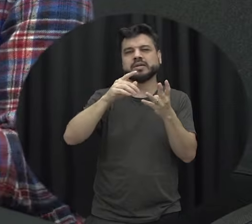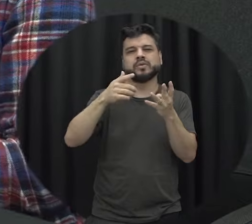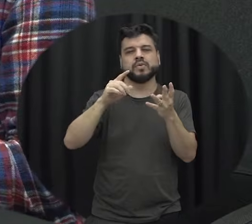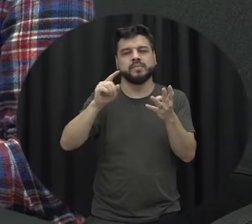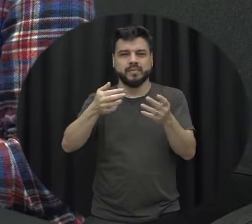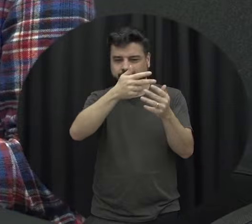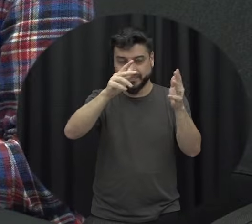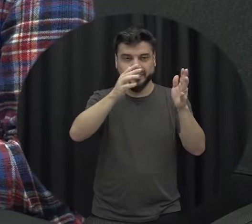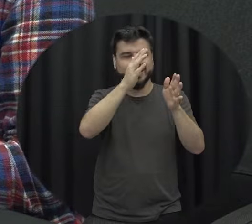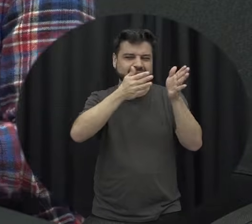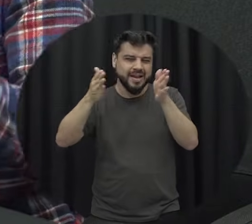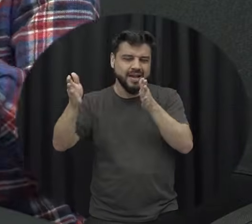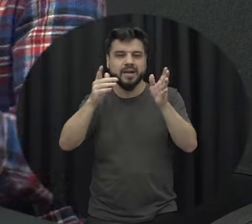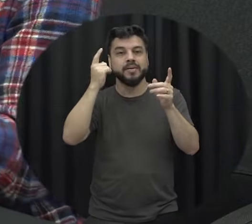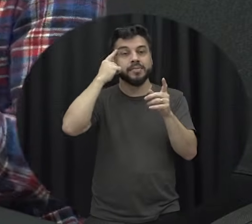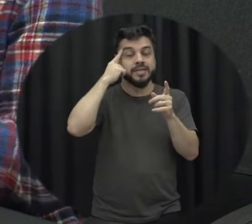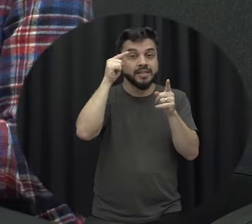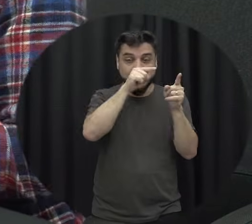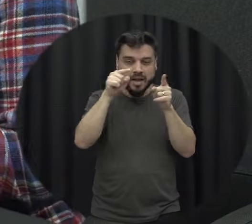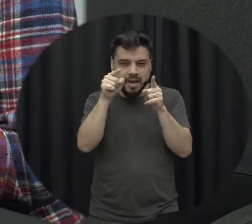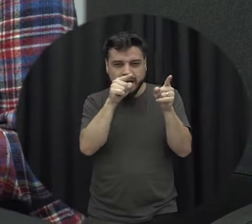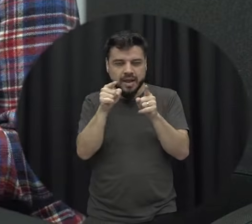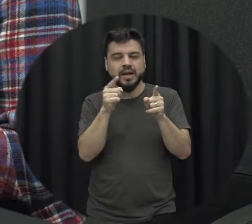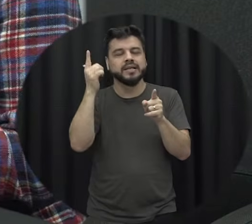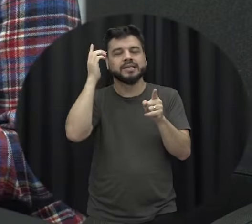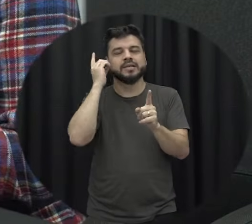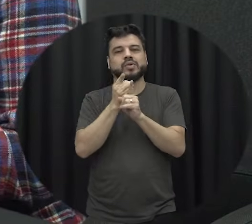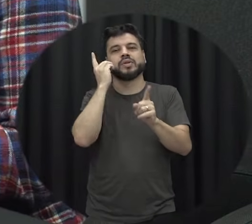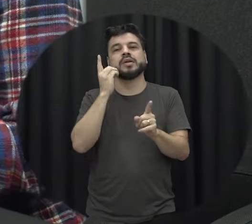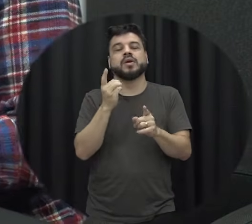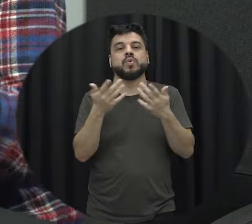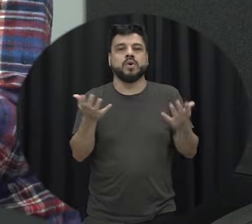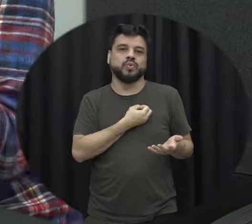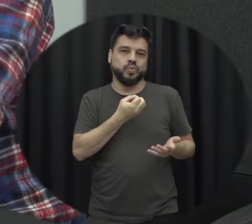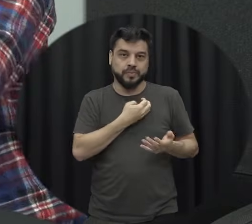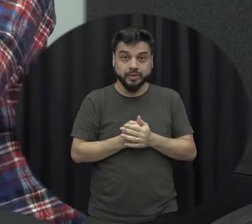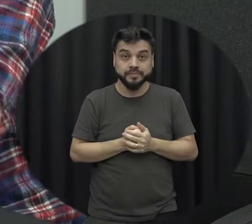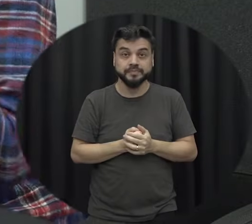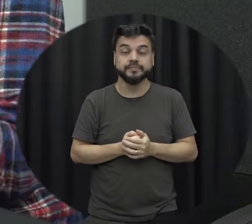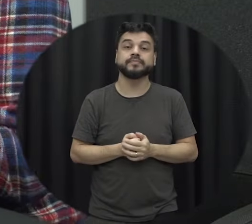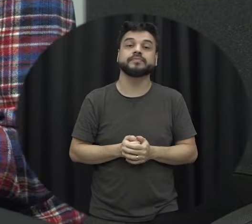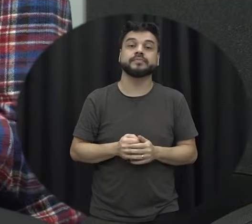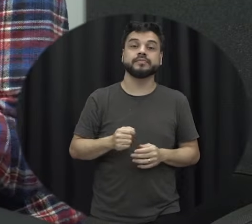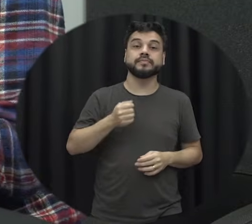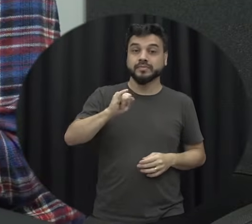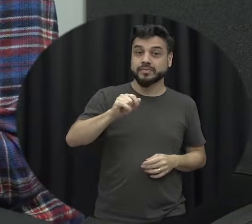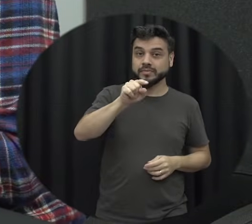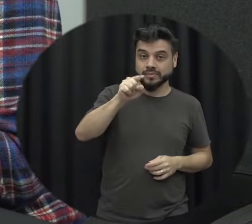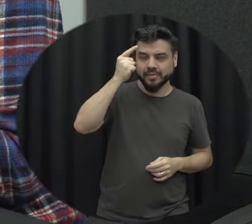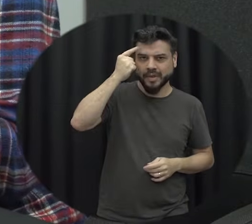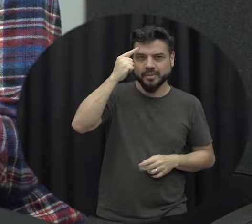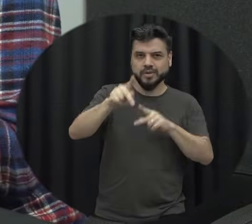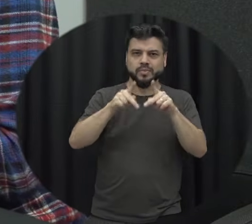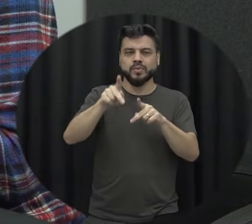partir daquilo, consegue saber o número que se refere àquela quantidade. Mas se você pensa, por exemplo, nos